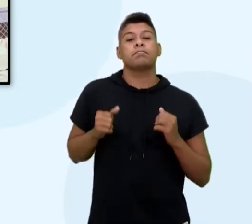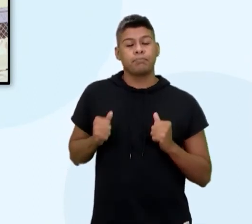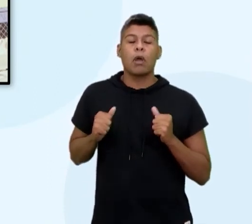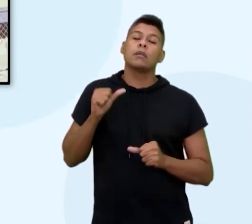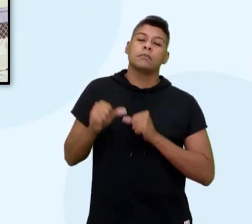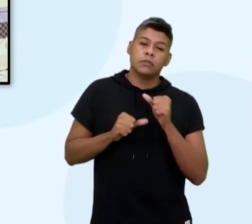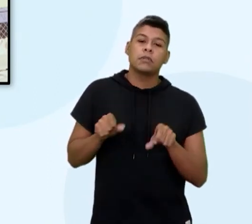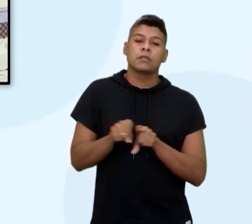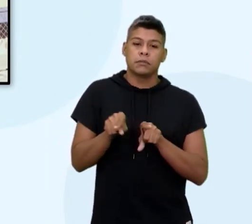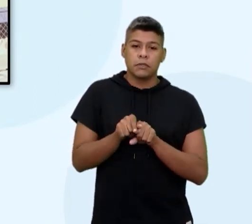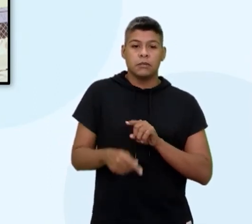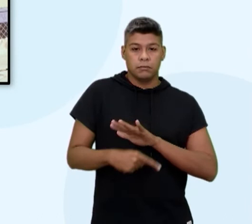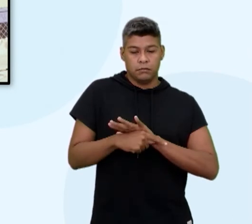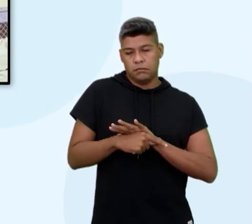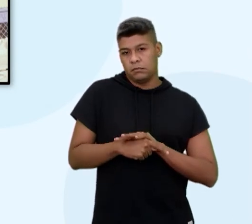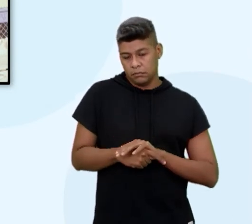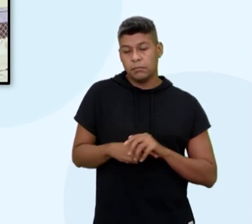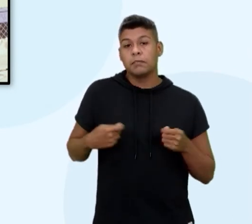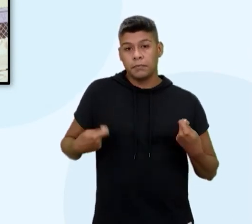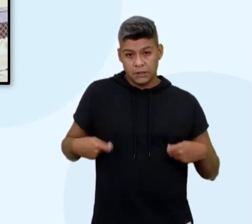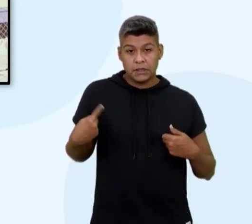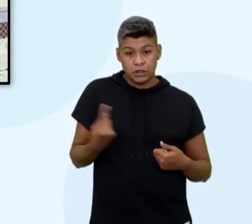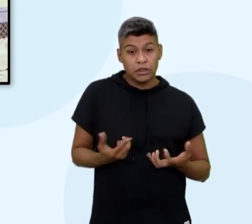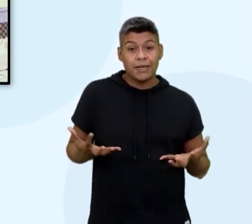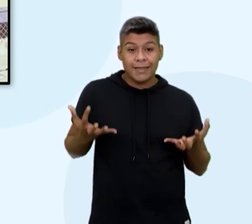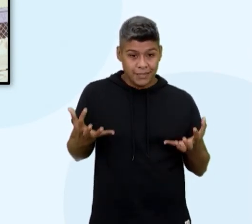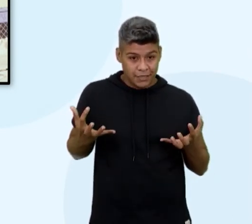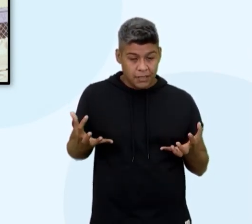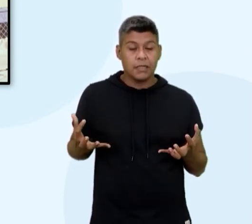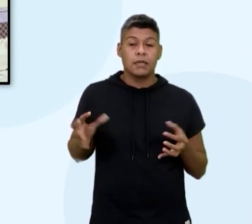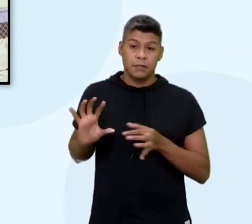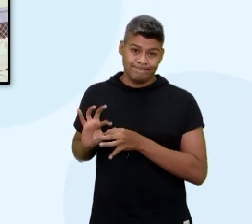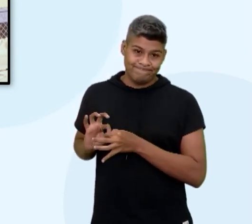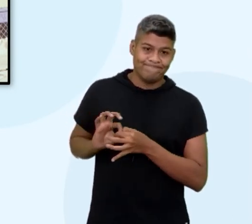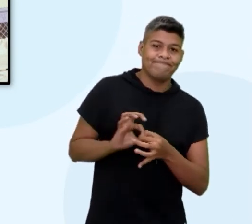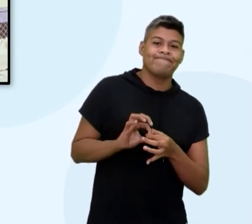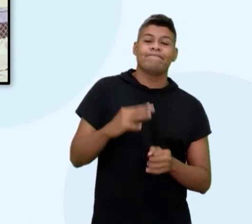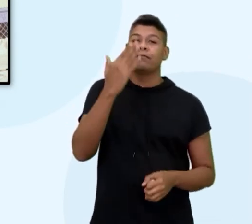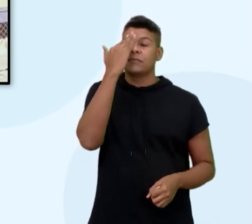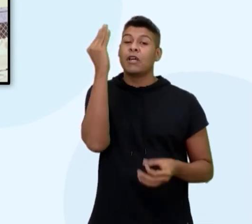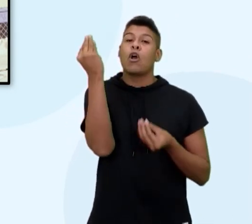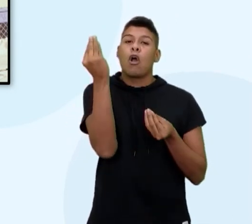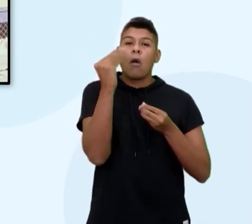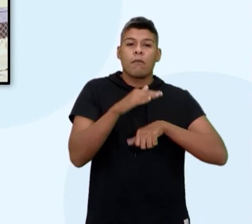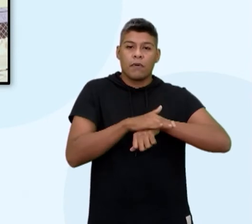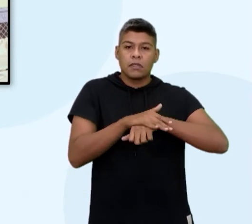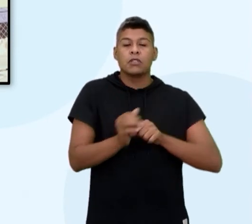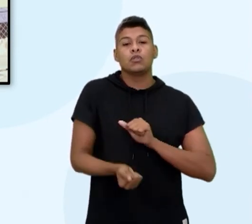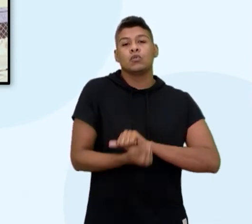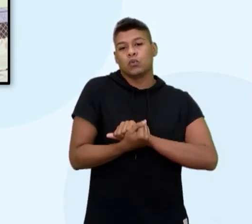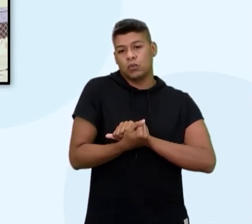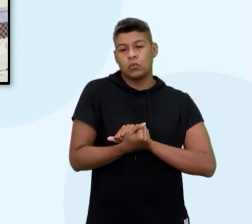mudar também a partir daqui. Basta a gente querer e correr atrás para entender como fazemos isso